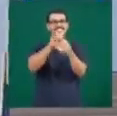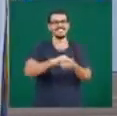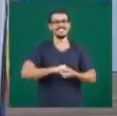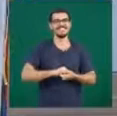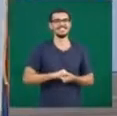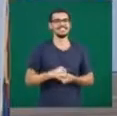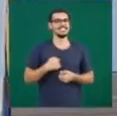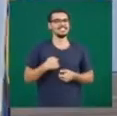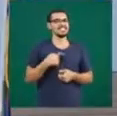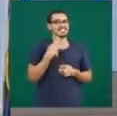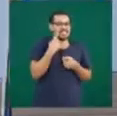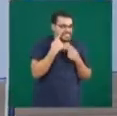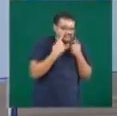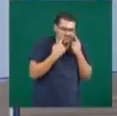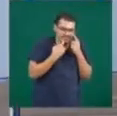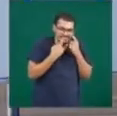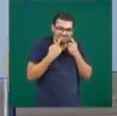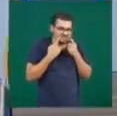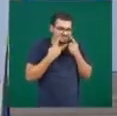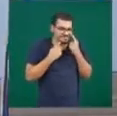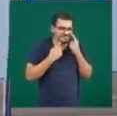Aí eu choro baixinho